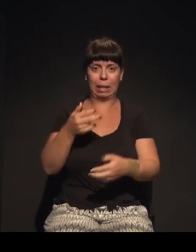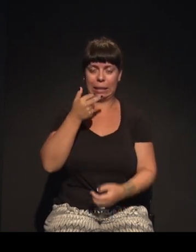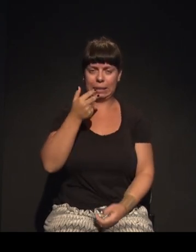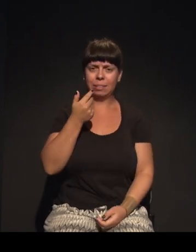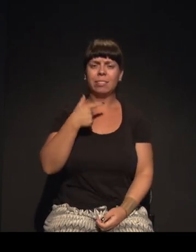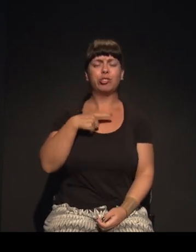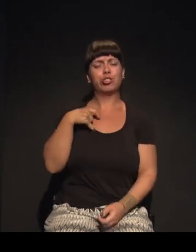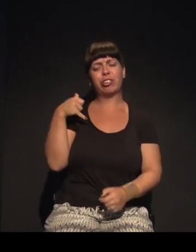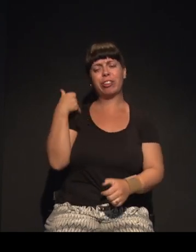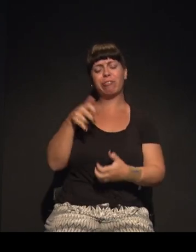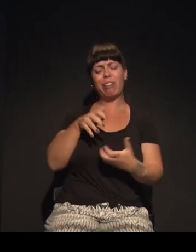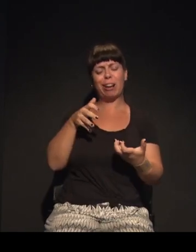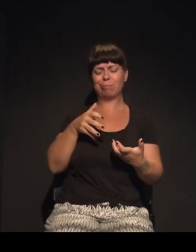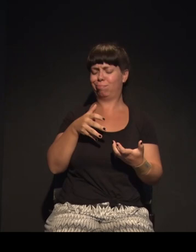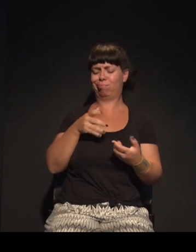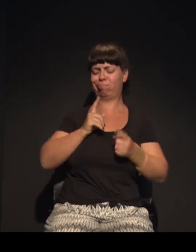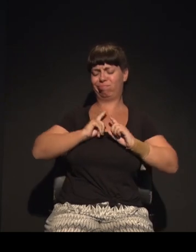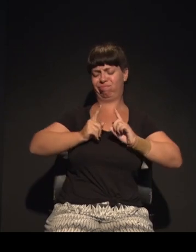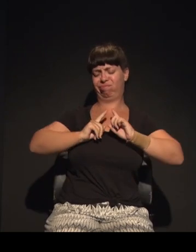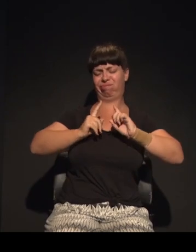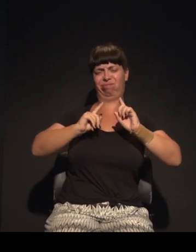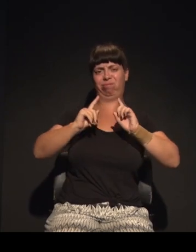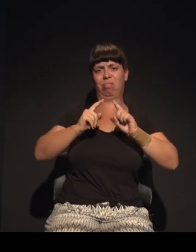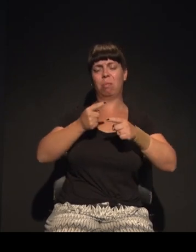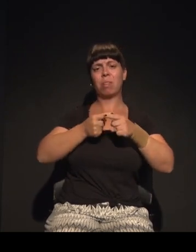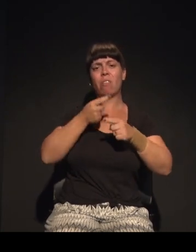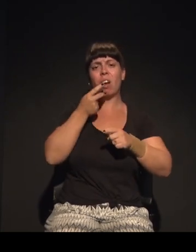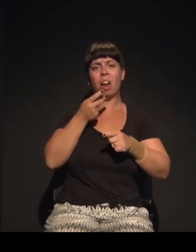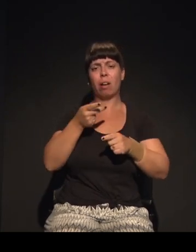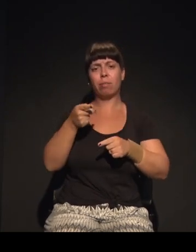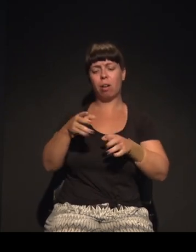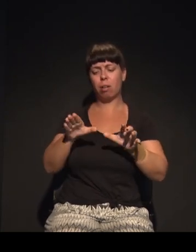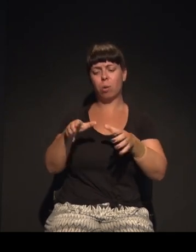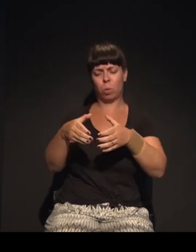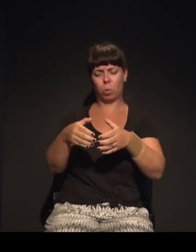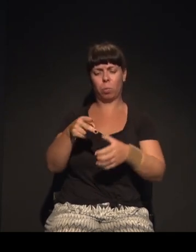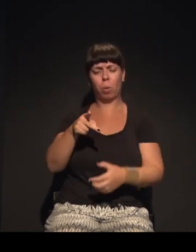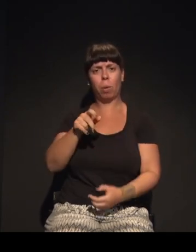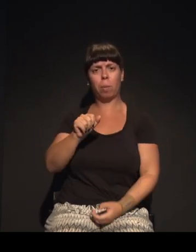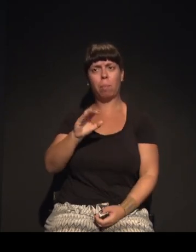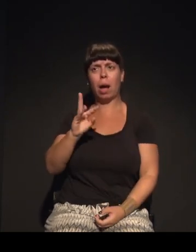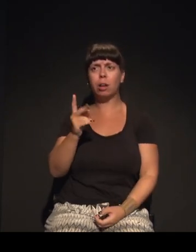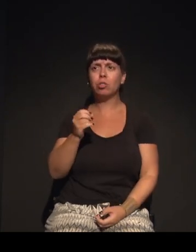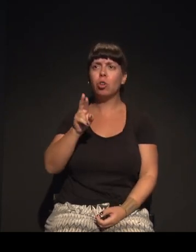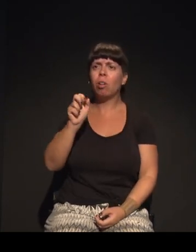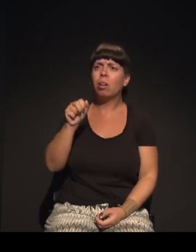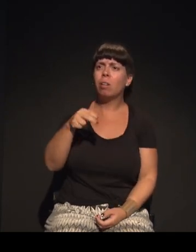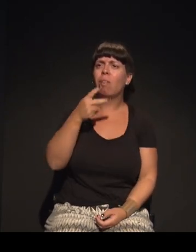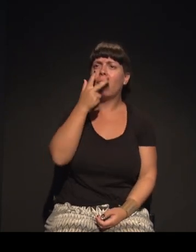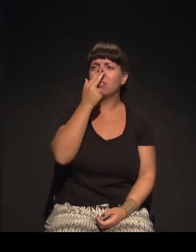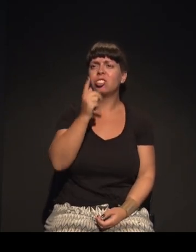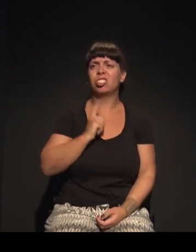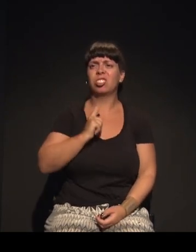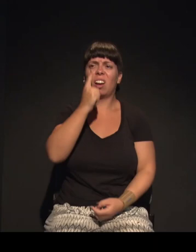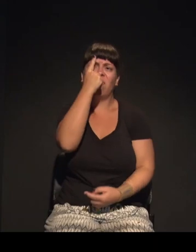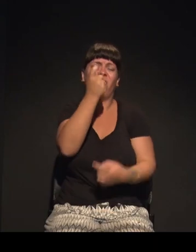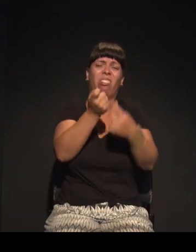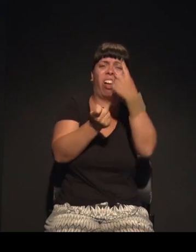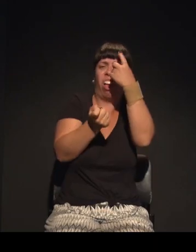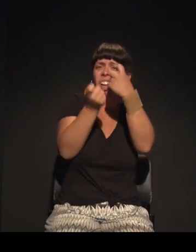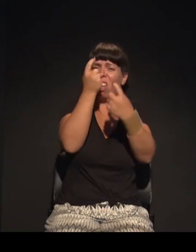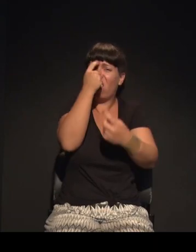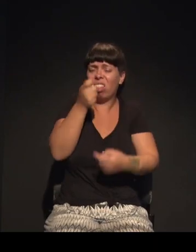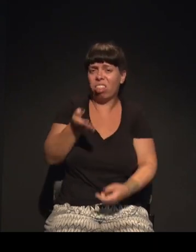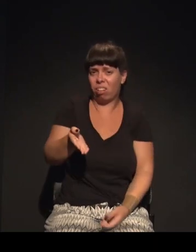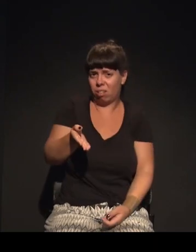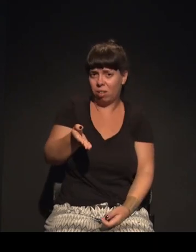falava que o partizan é é ele não era por completa que tinha a língua inventada sabe e aí eu fui de encontro